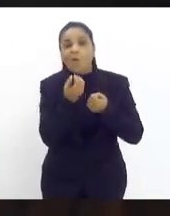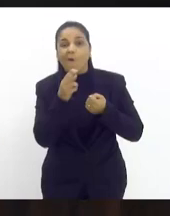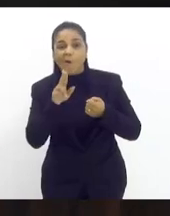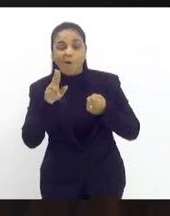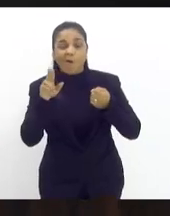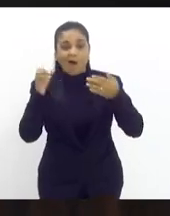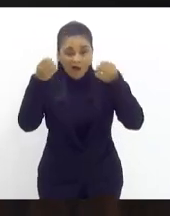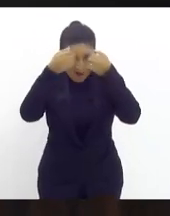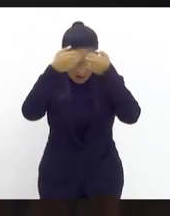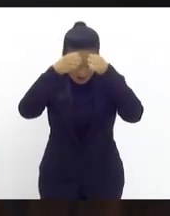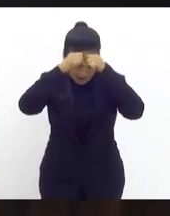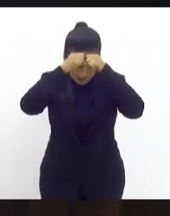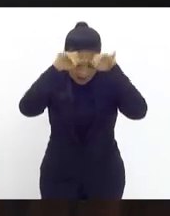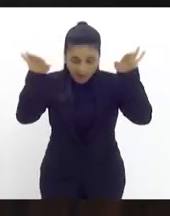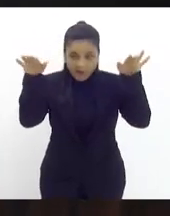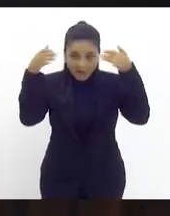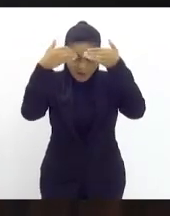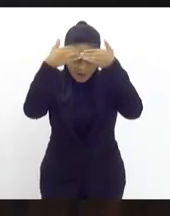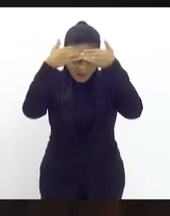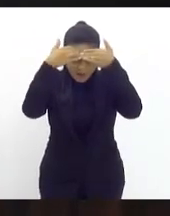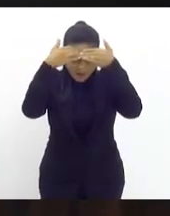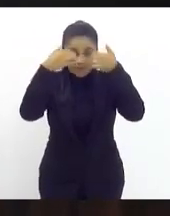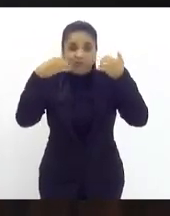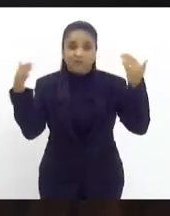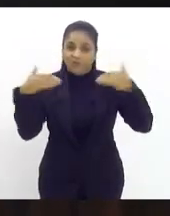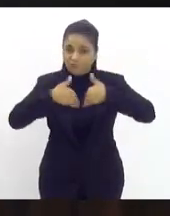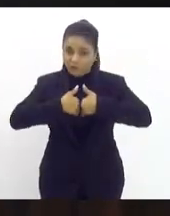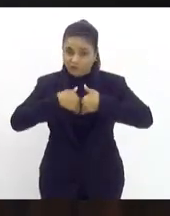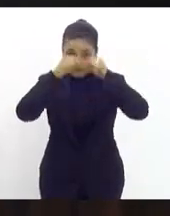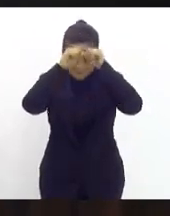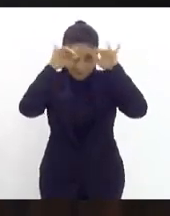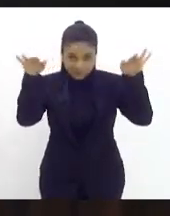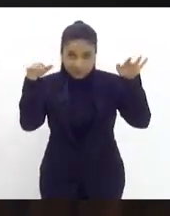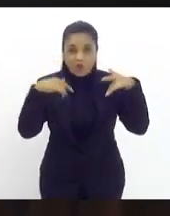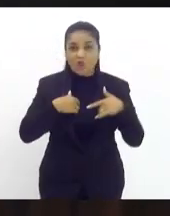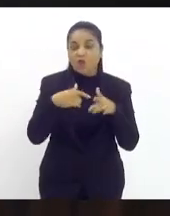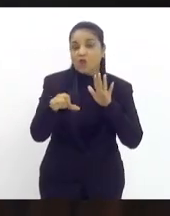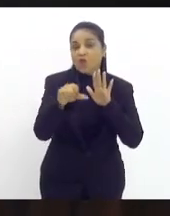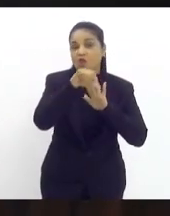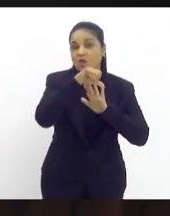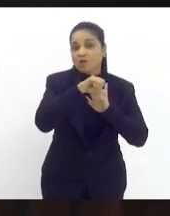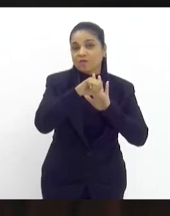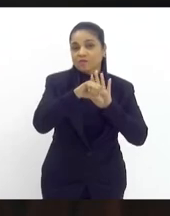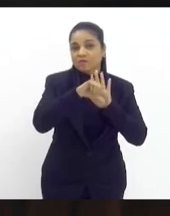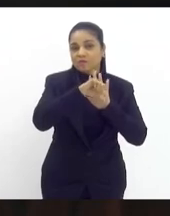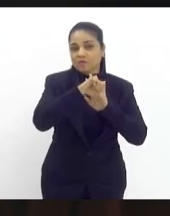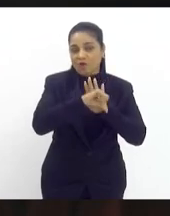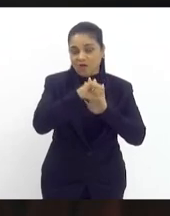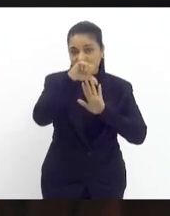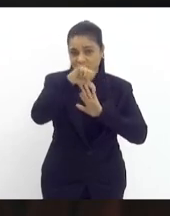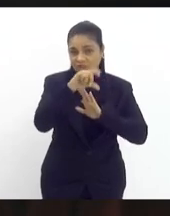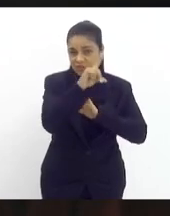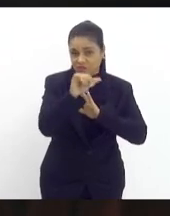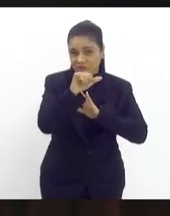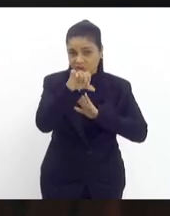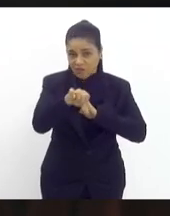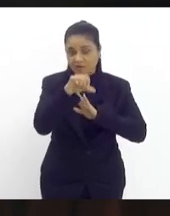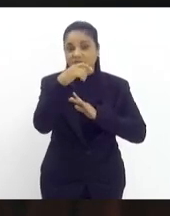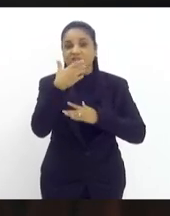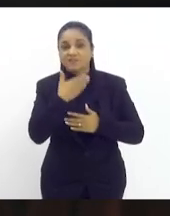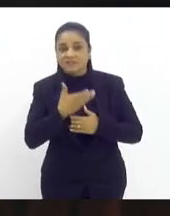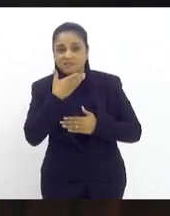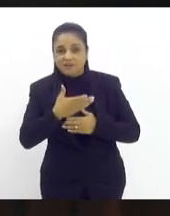convênios ICMS número 204 de nove de dezembro de 2021 e 230 de 17